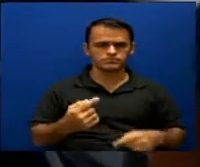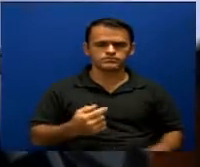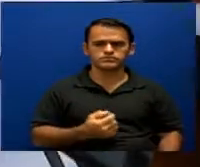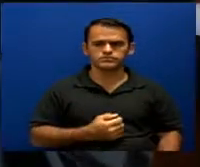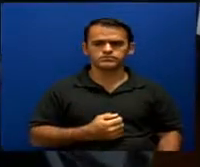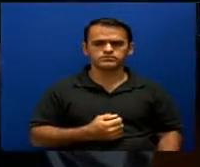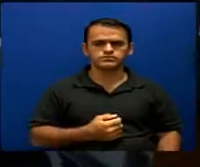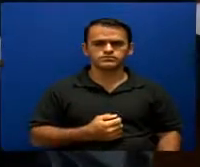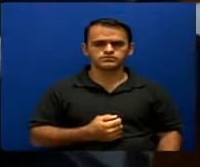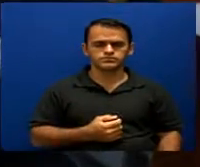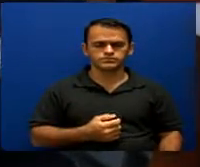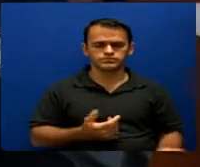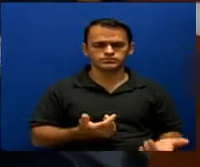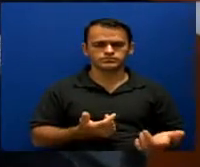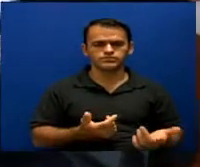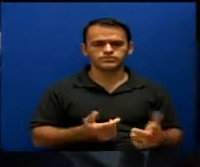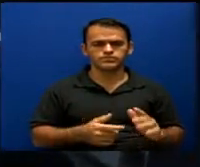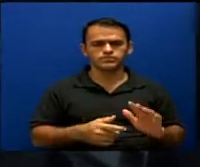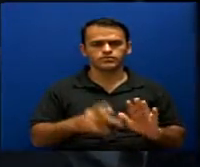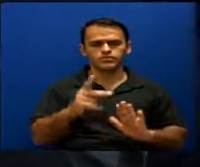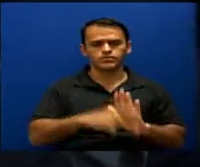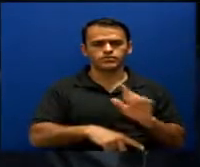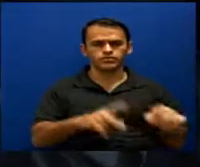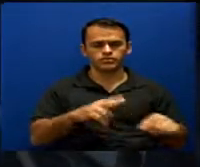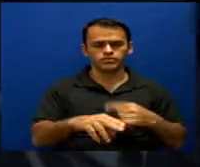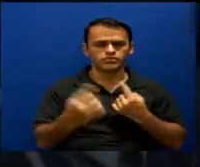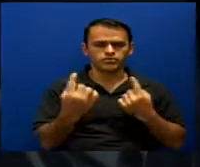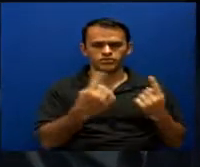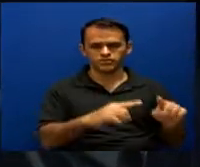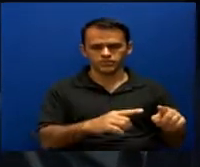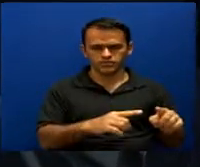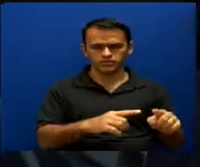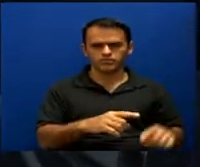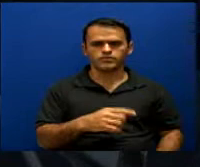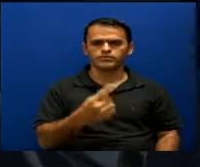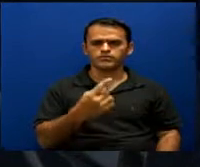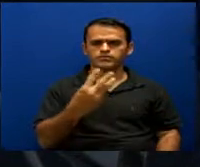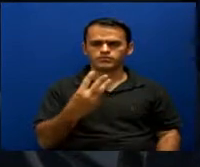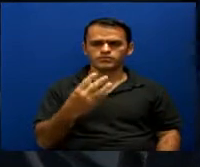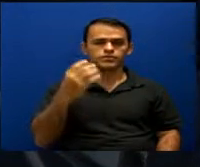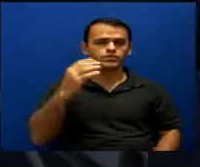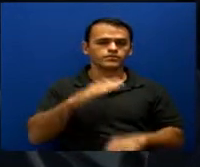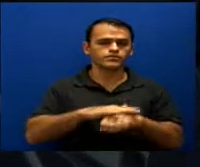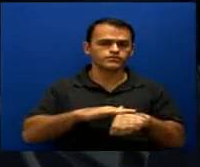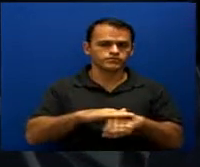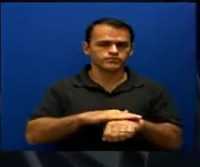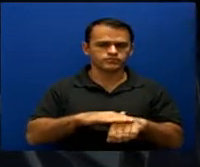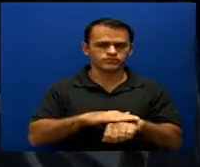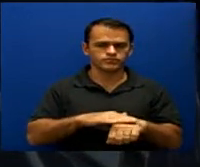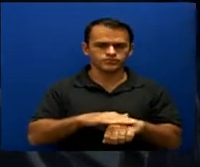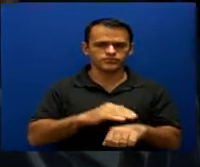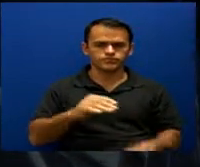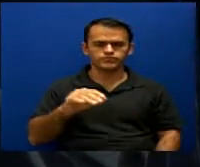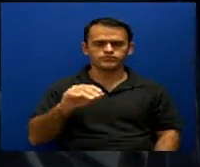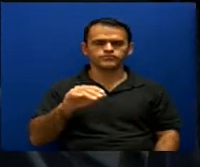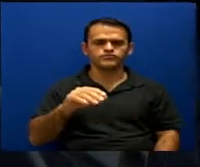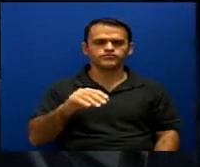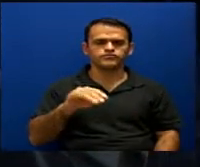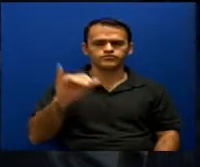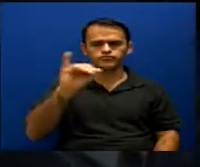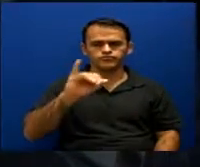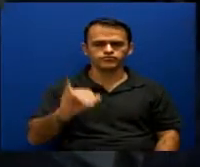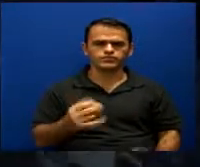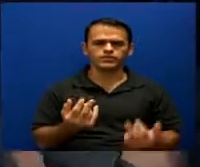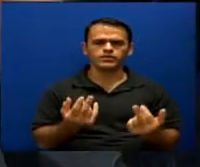para quebrar a rejeição da número 13. Já conversei com o Marinho, que é a mesma da Yara que teve parecer